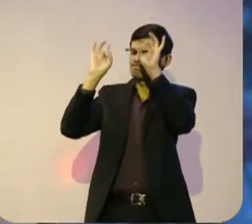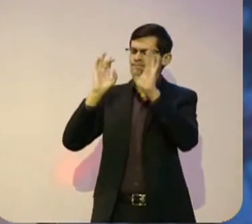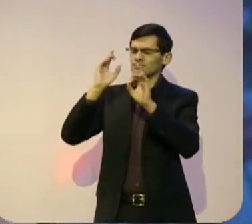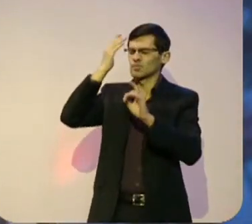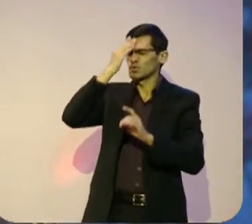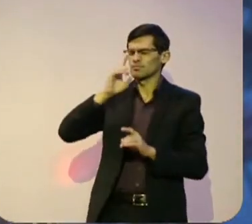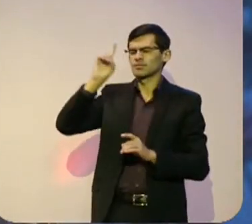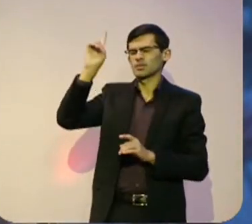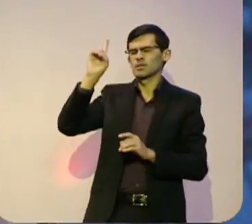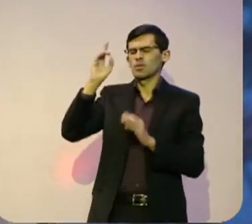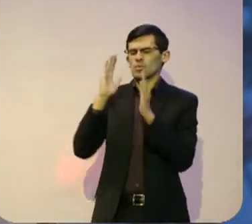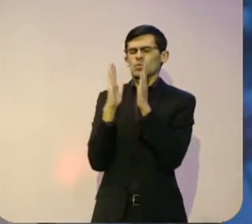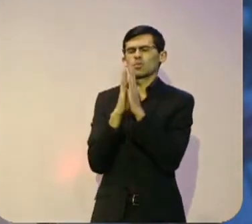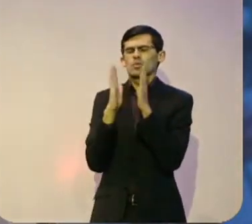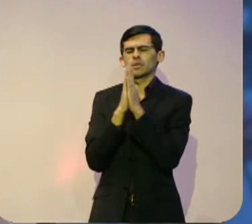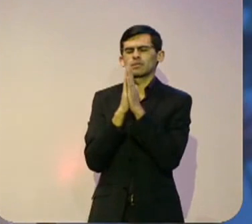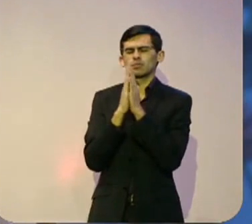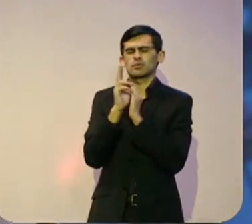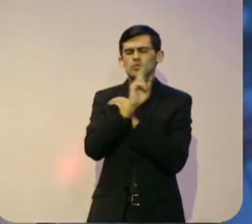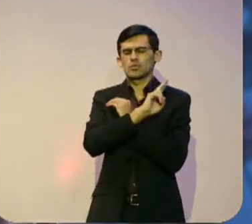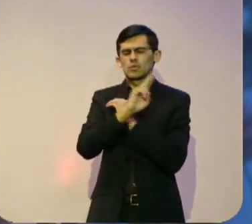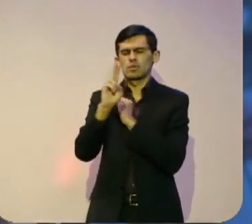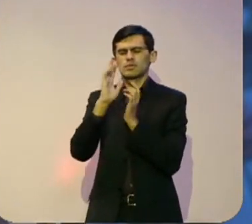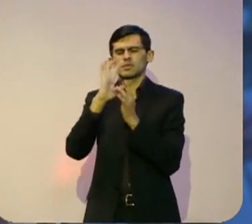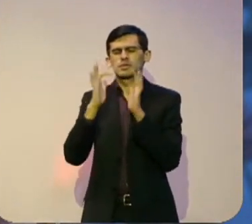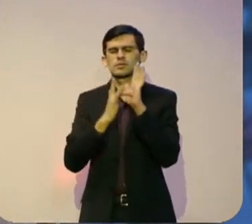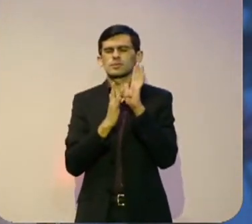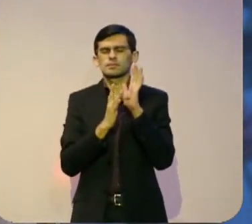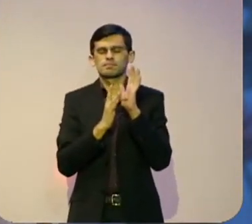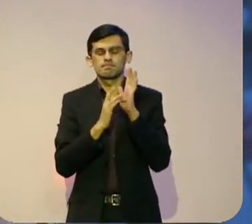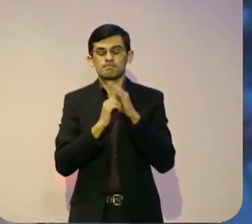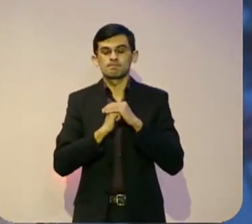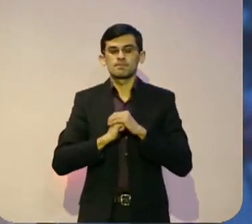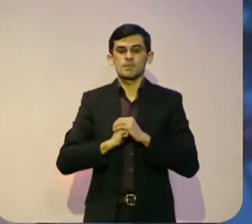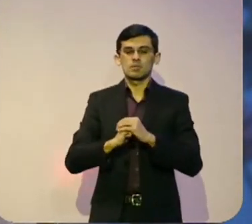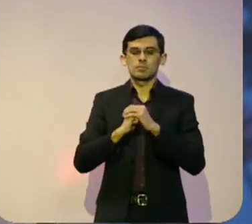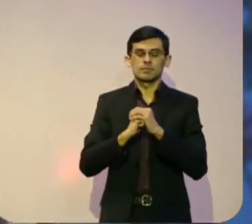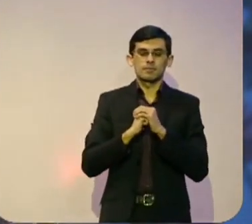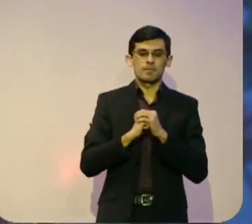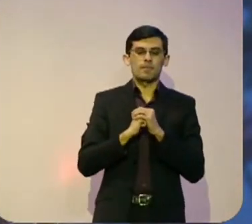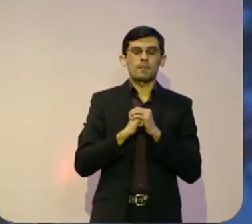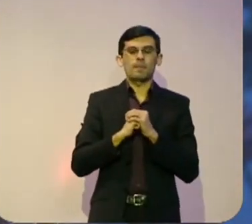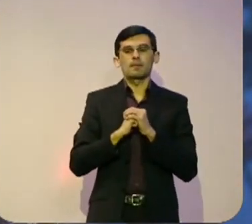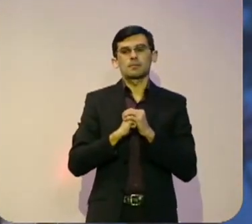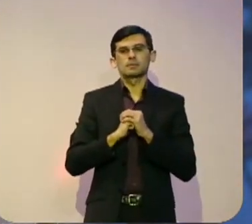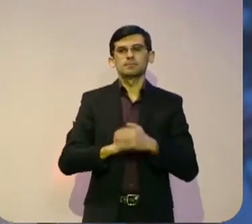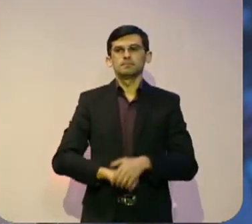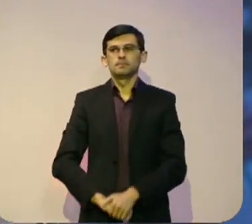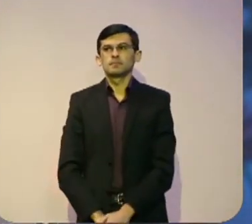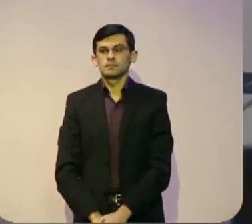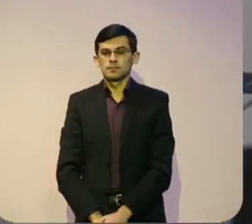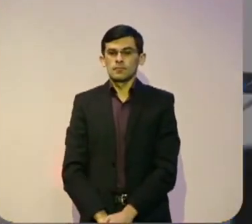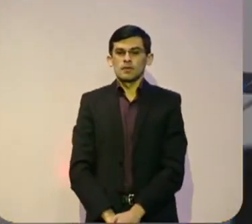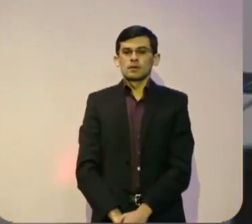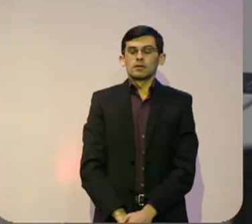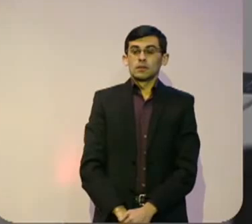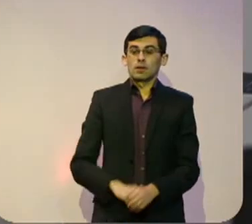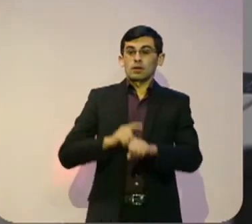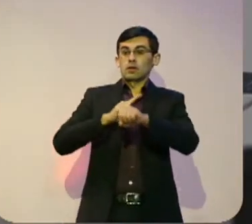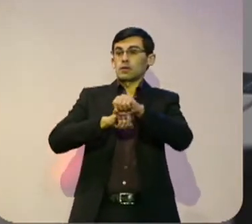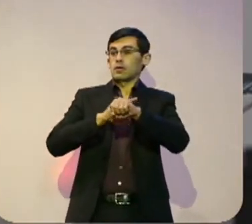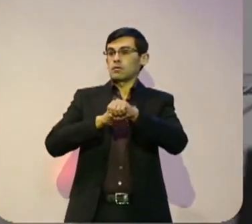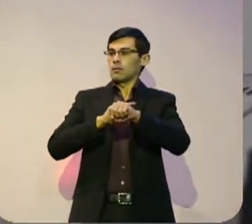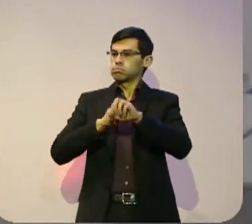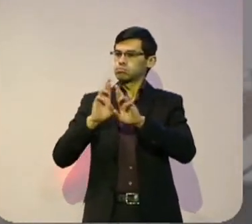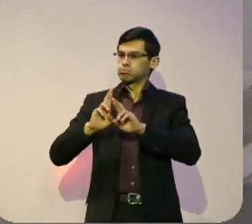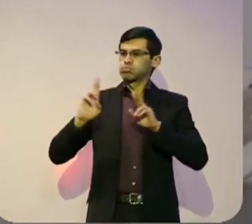contigo. Oramos assim no nome de Jesus, amém, amém, amém. Que tempo